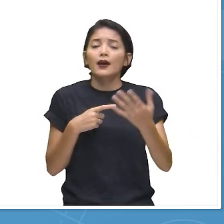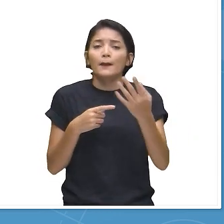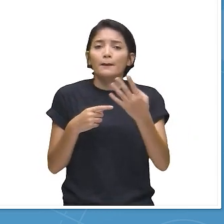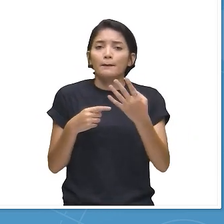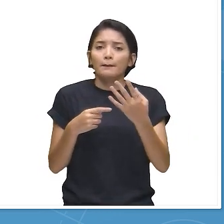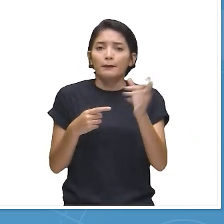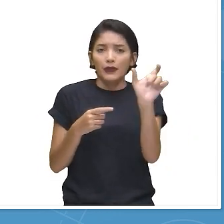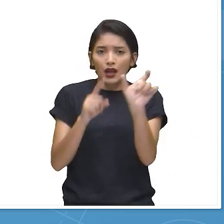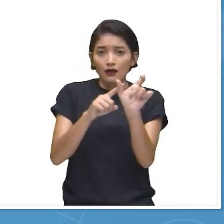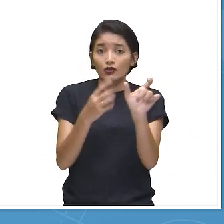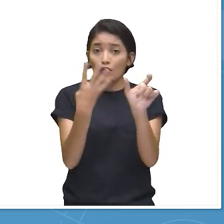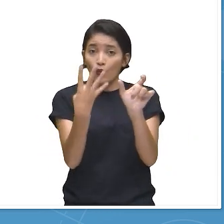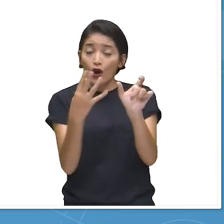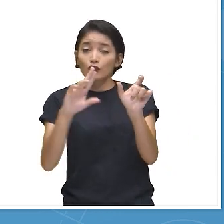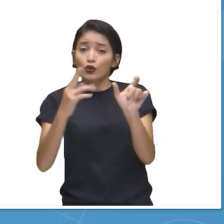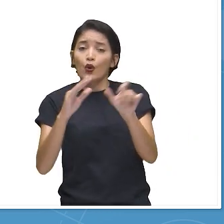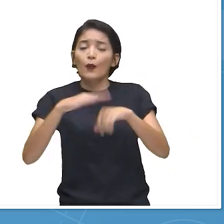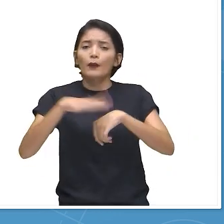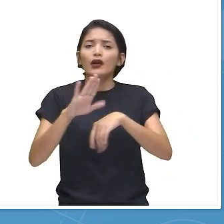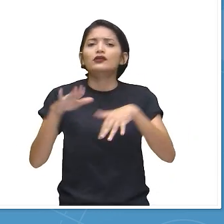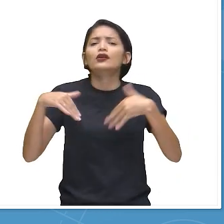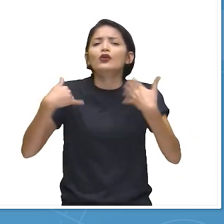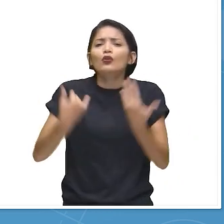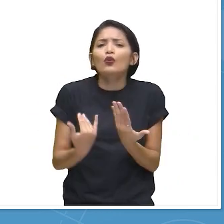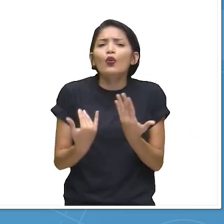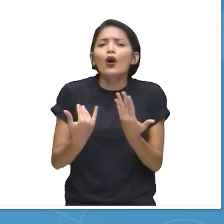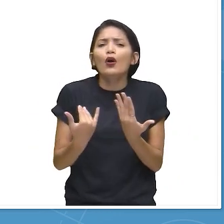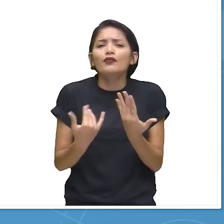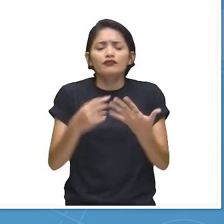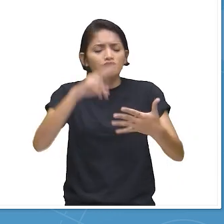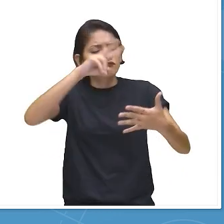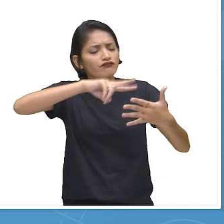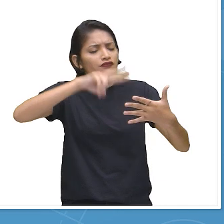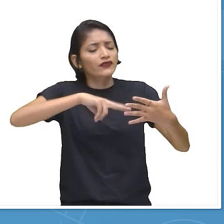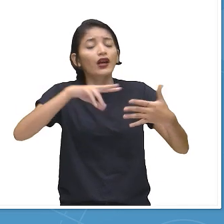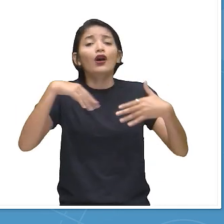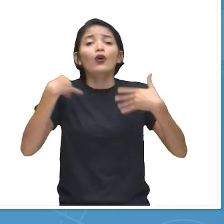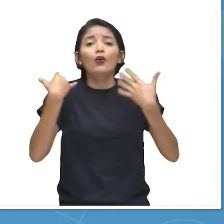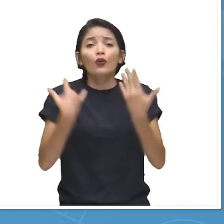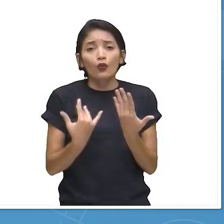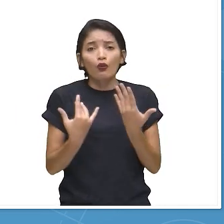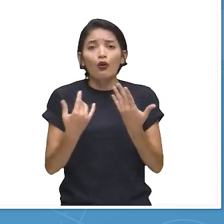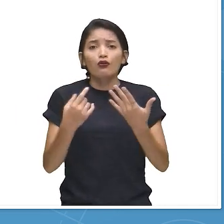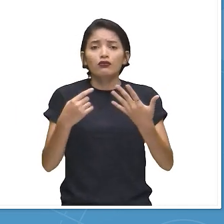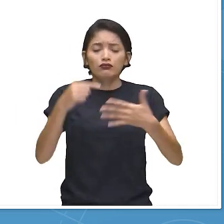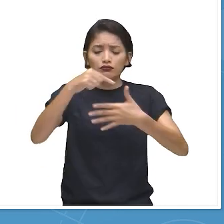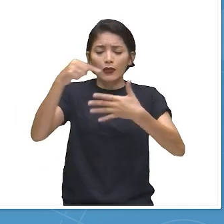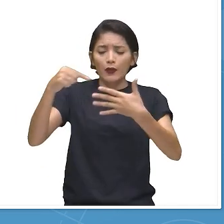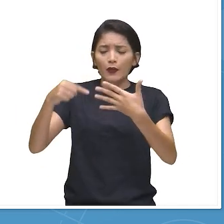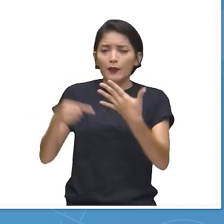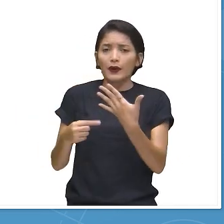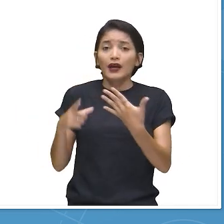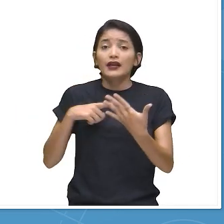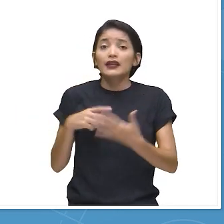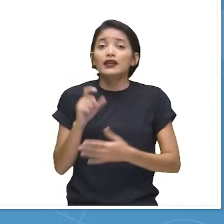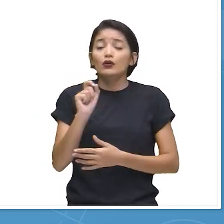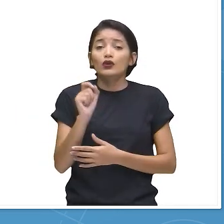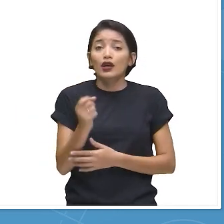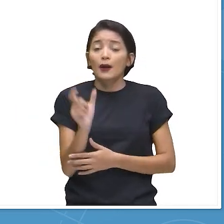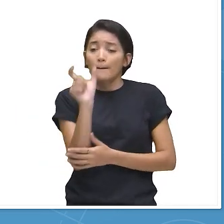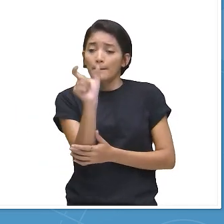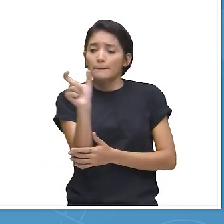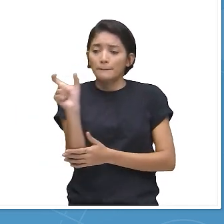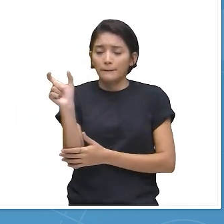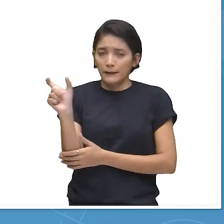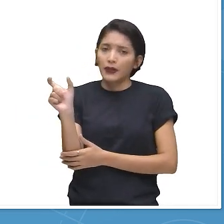mais sílabas, exceto em examine cada uma delas e veja qual alternativa que possui apenas